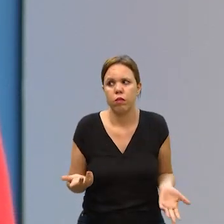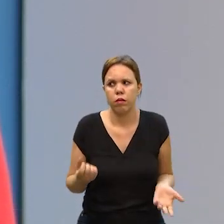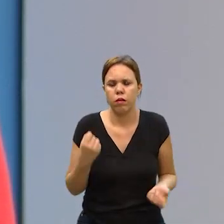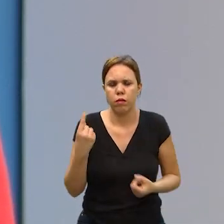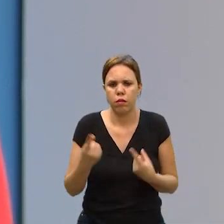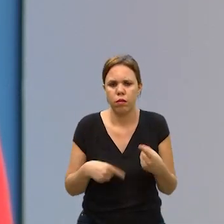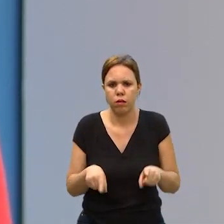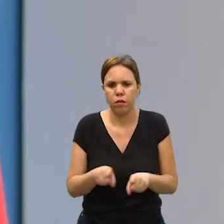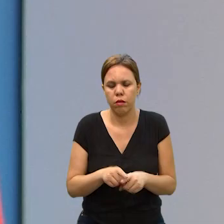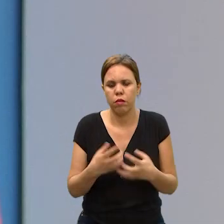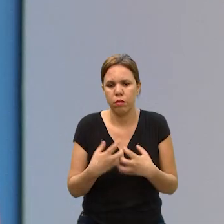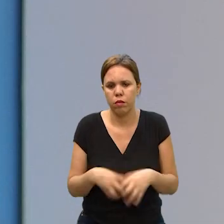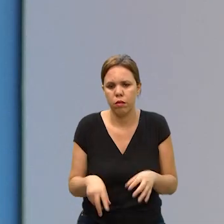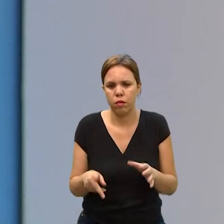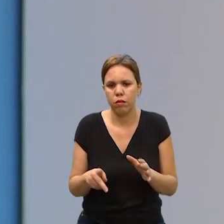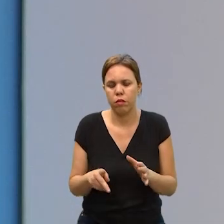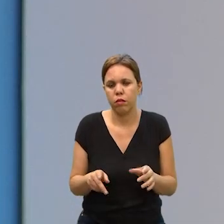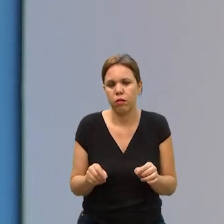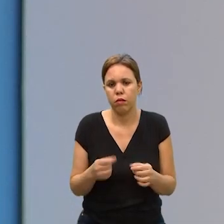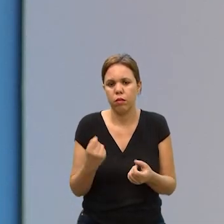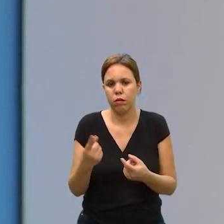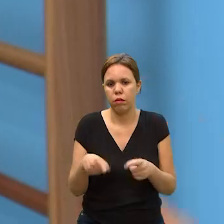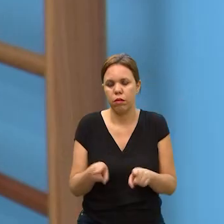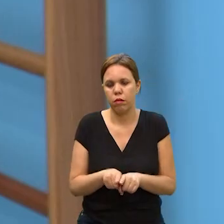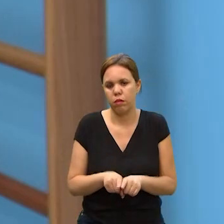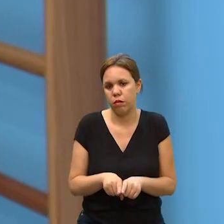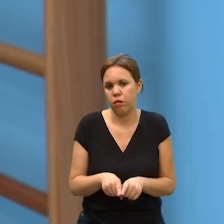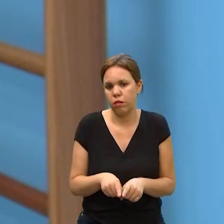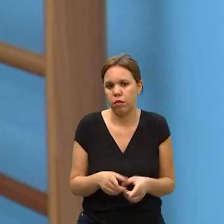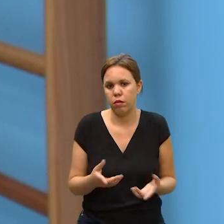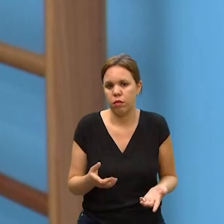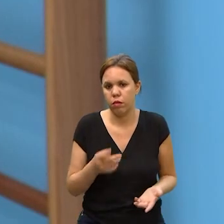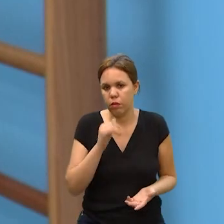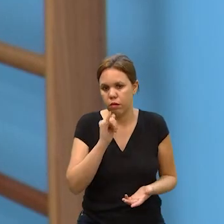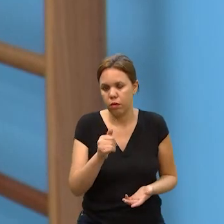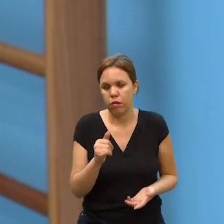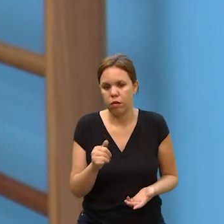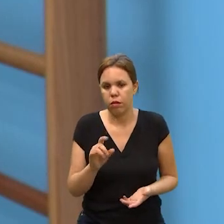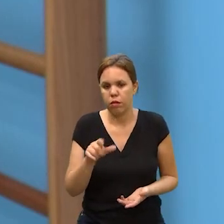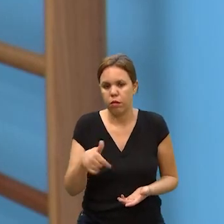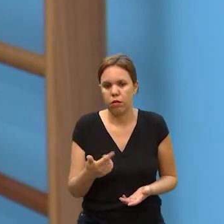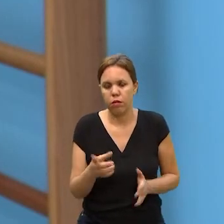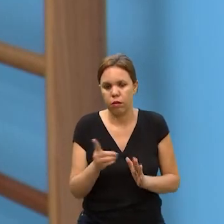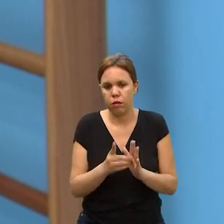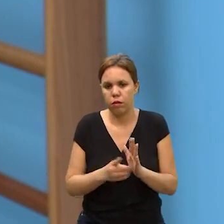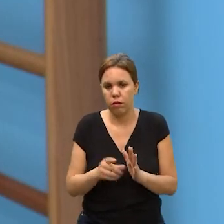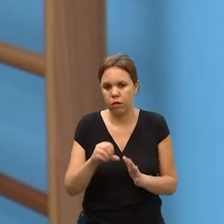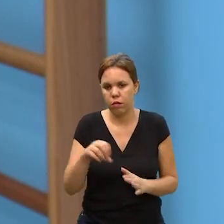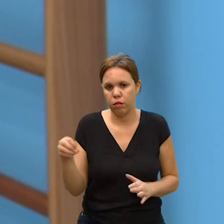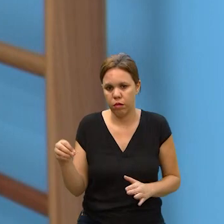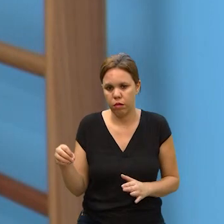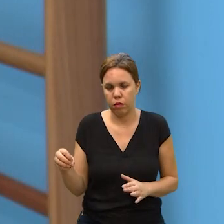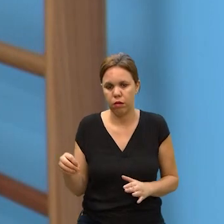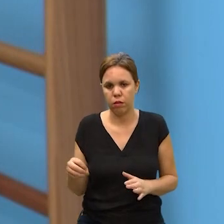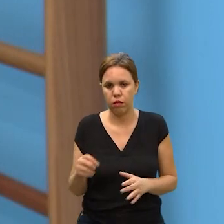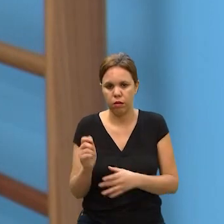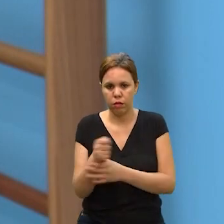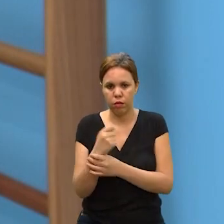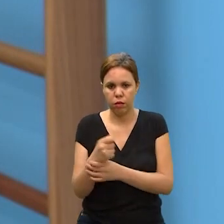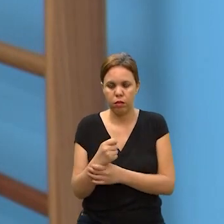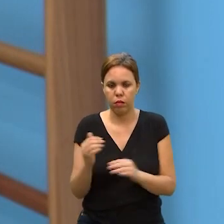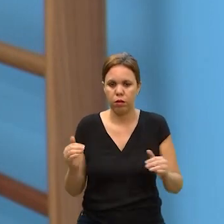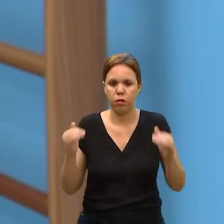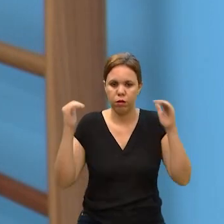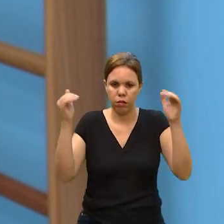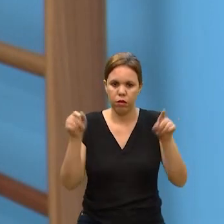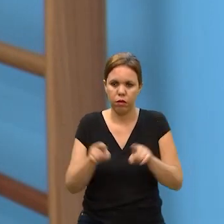desse diagnóstico, e tem alguns aparelhos que são específicos. Sim. Eu falo que, né, depois da década de 90,